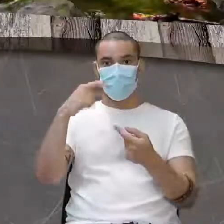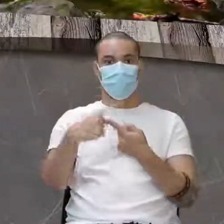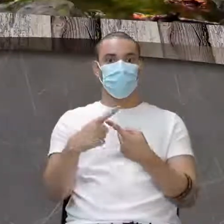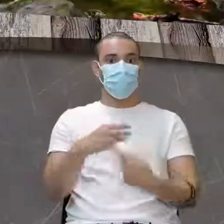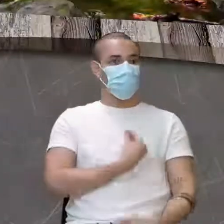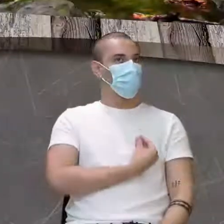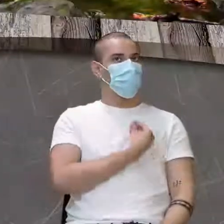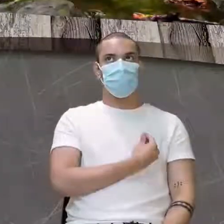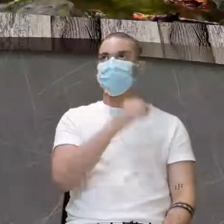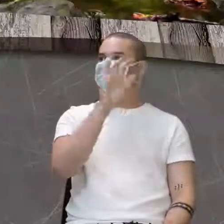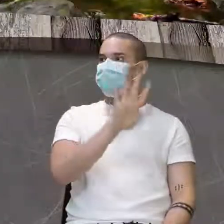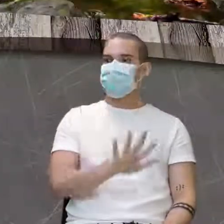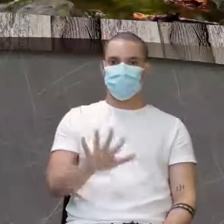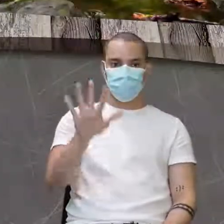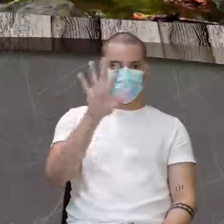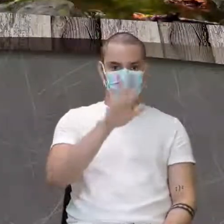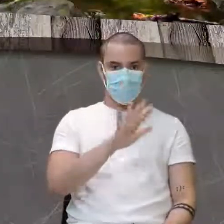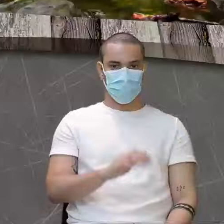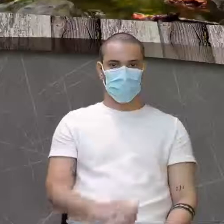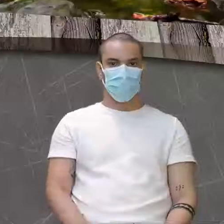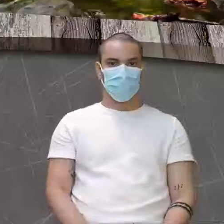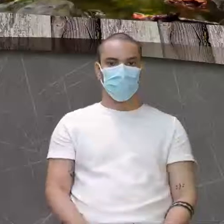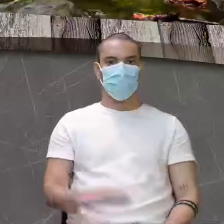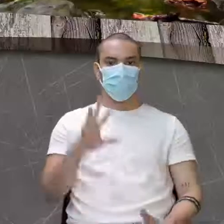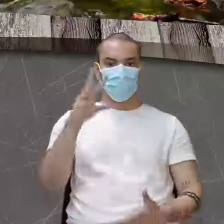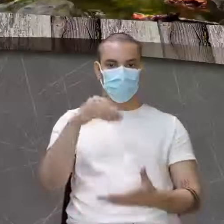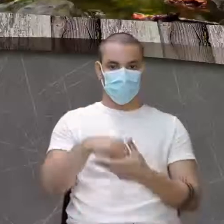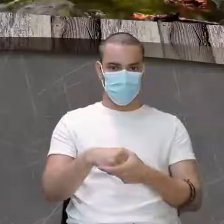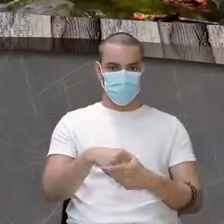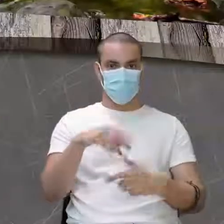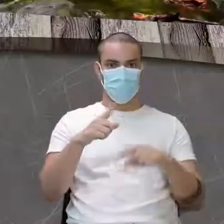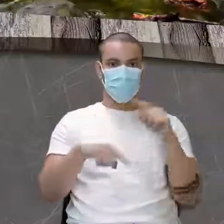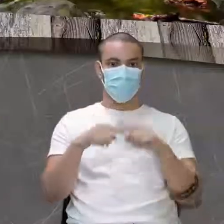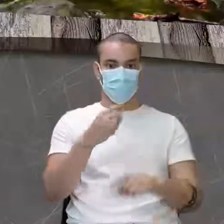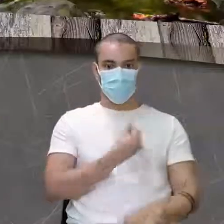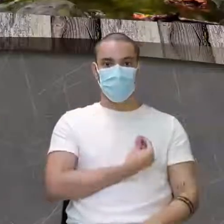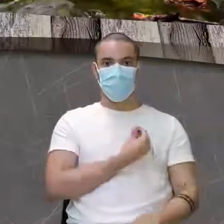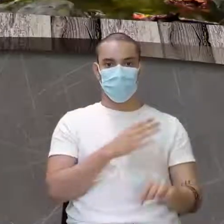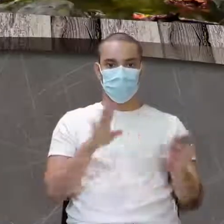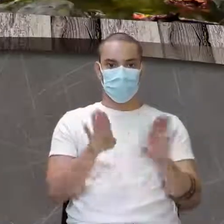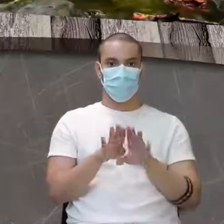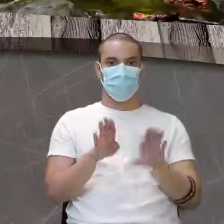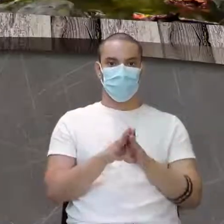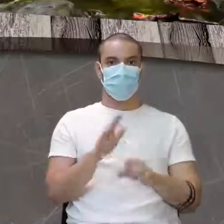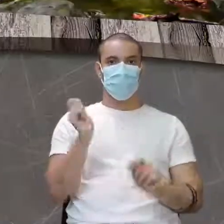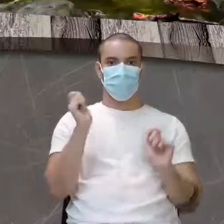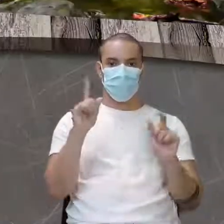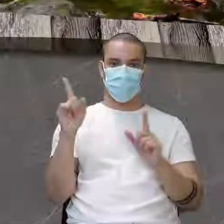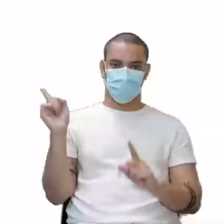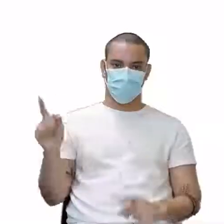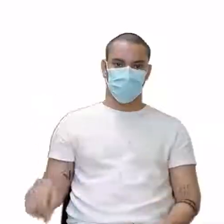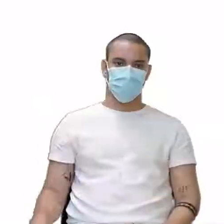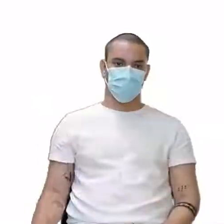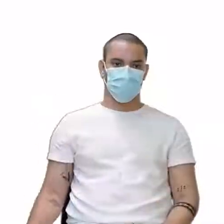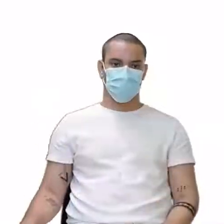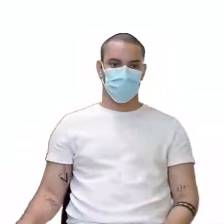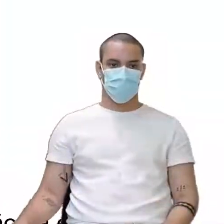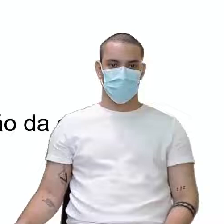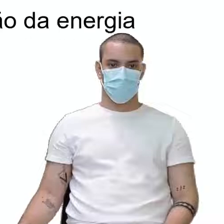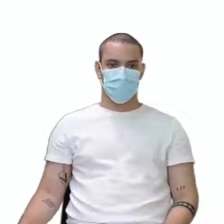vai estar presente em tudo, tá? E dentro dos organismos vivos também. Olha lá, alternativas.